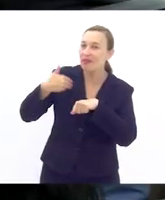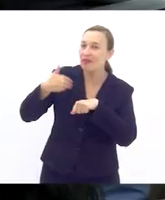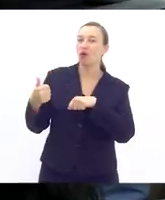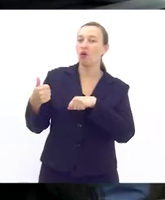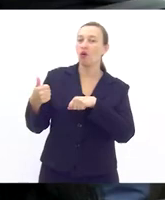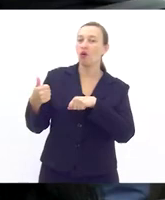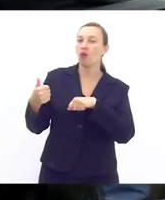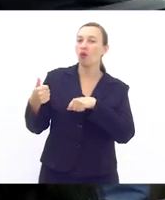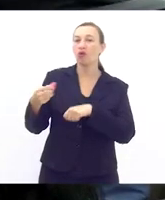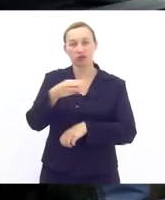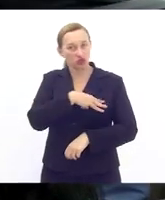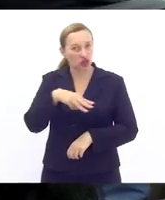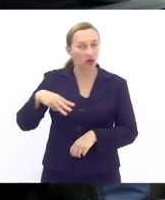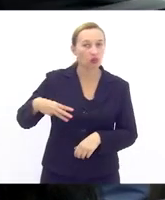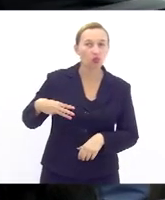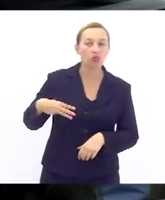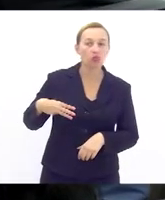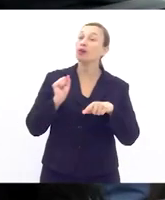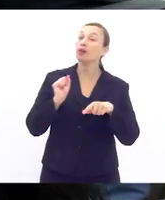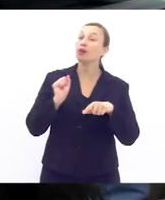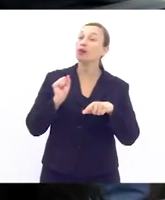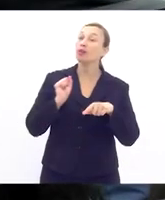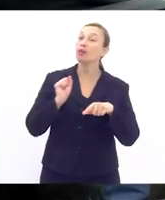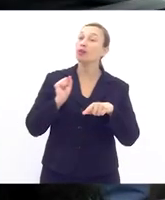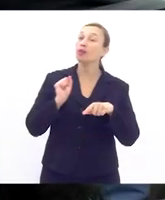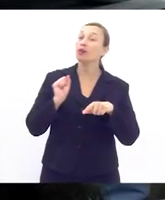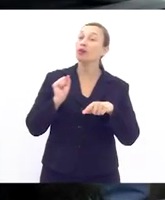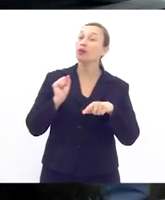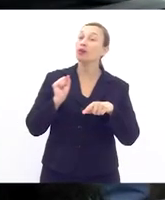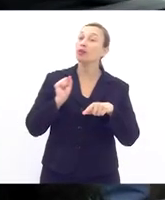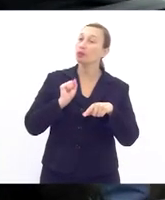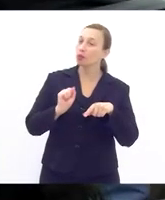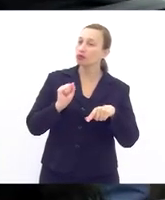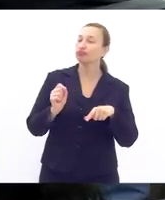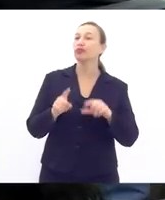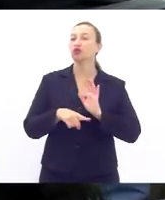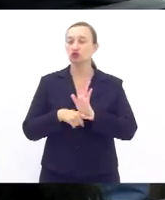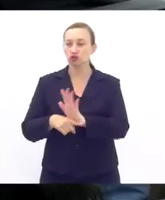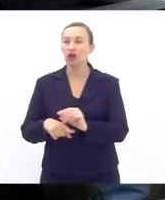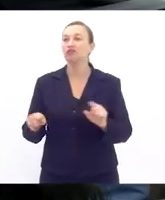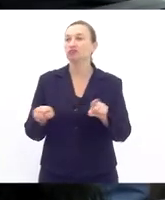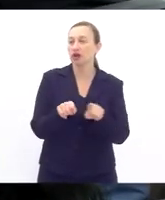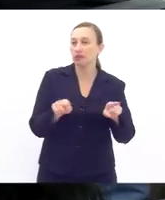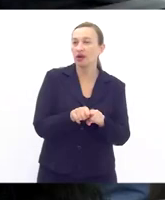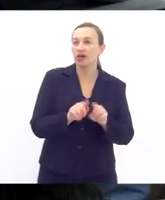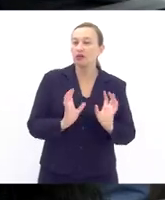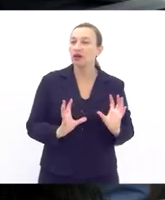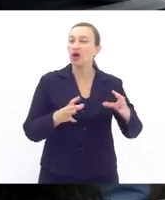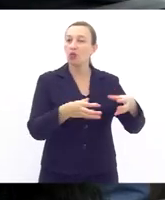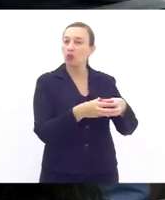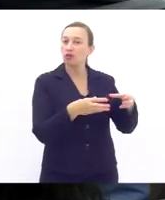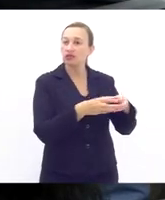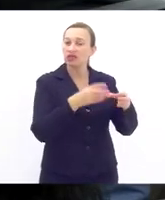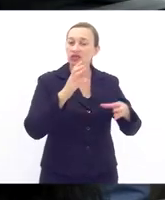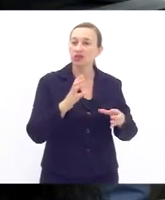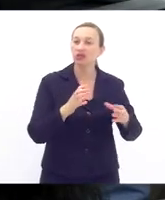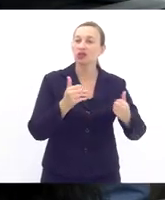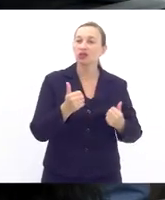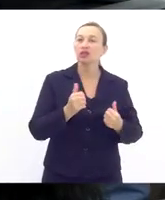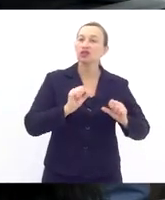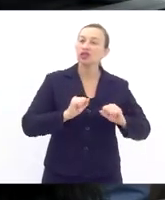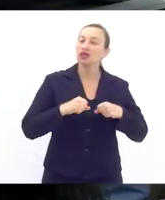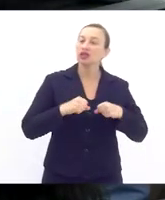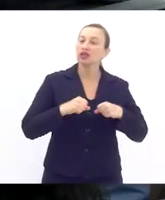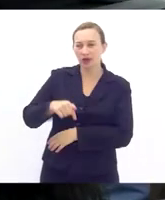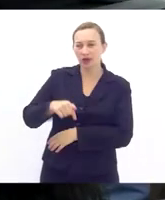nossas Ministério Público Tem trabalhado que a gente pode colaborar também pela comissão de Defesa do meio